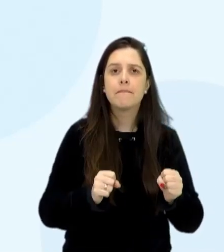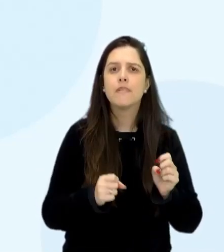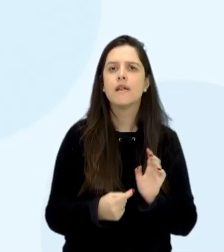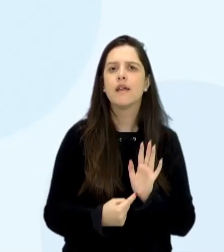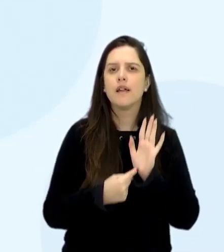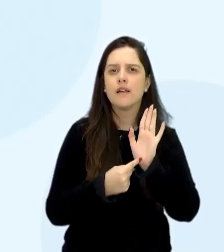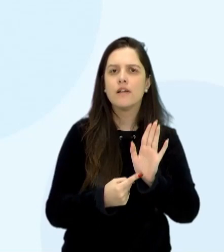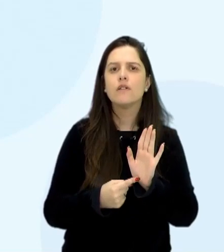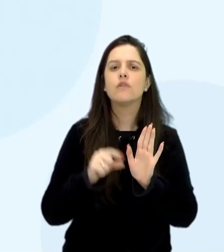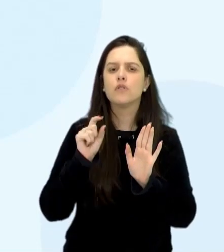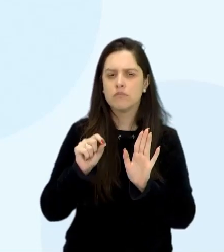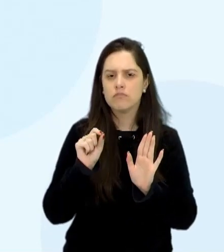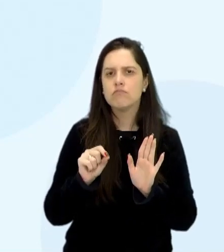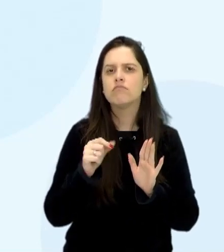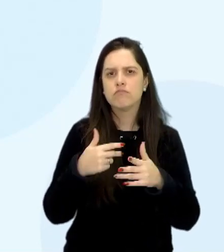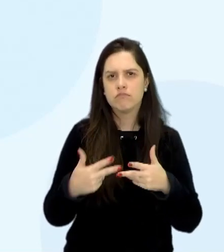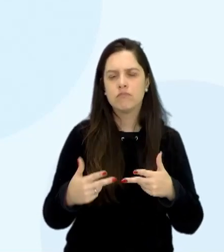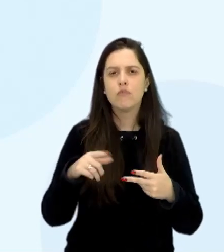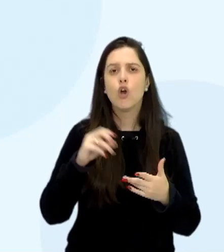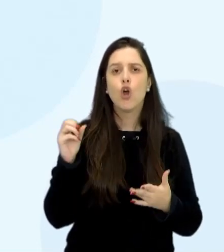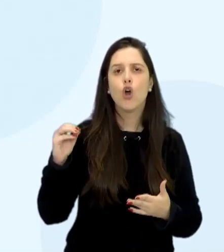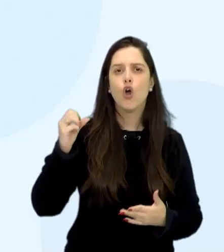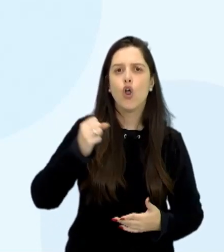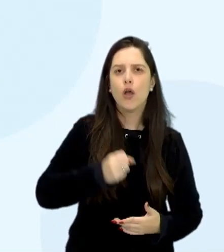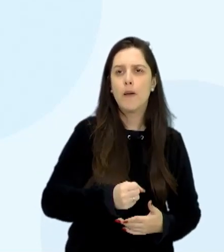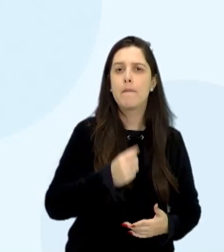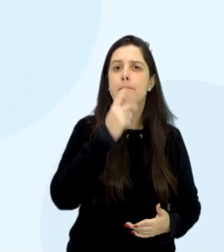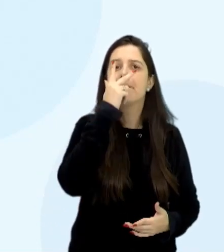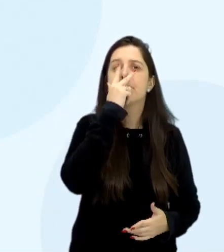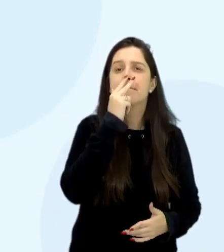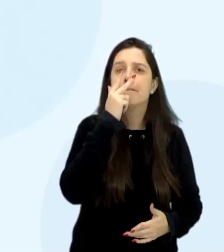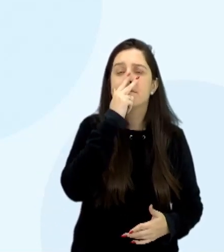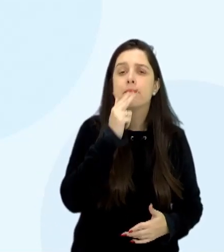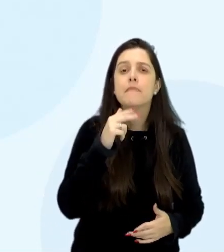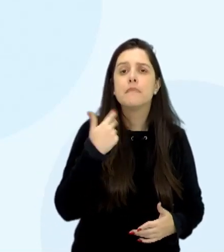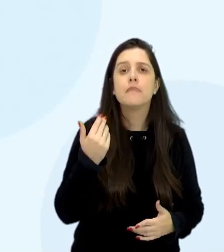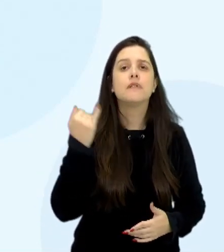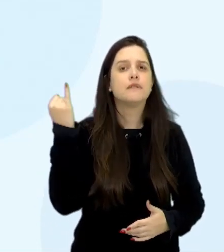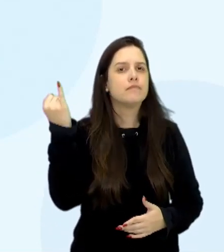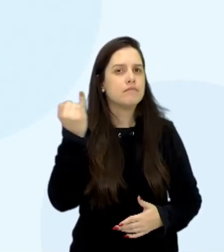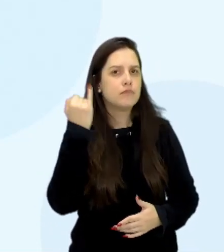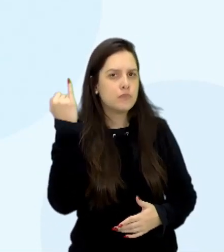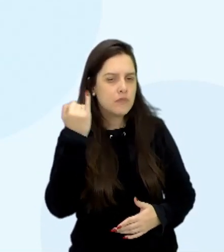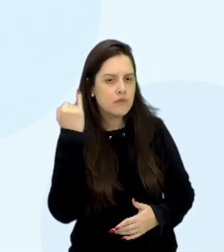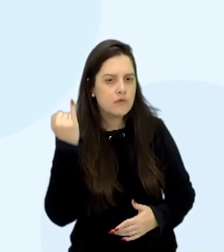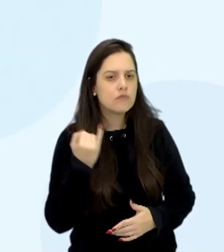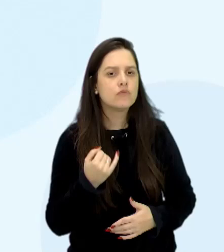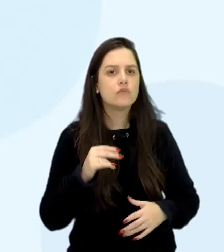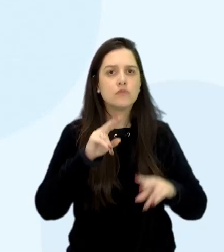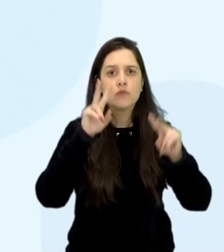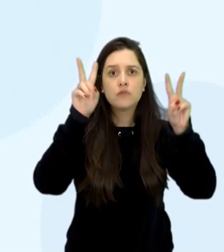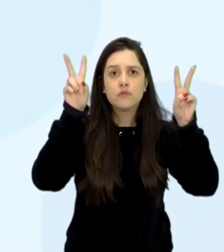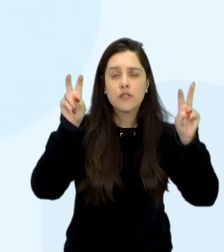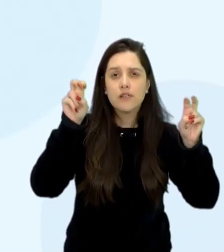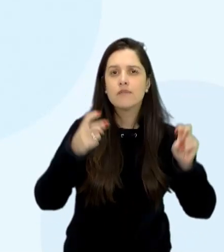escrevendo, quem acrescentou. Ela colocou, então, que parece ser algo sem muita importância, a questão